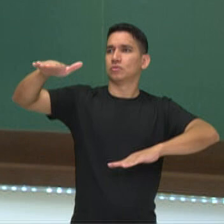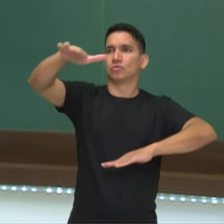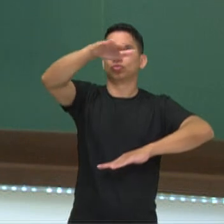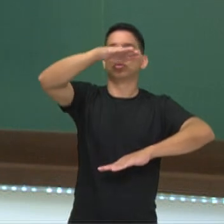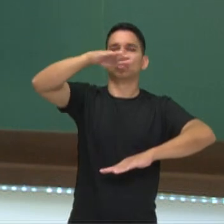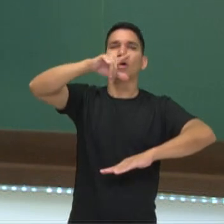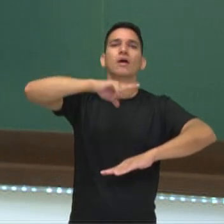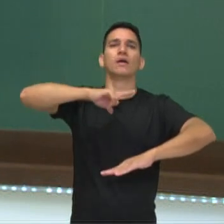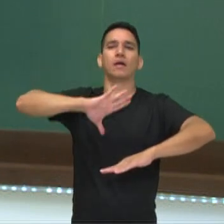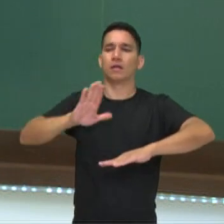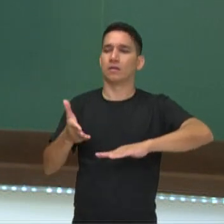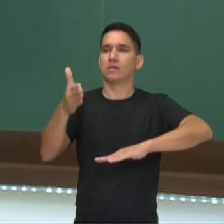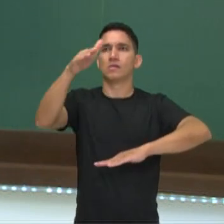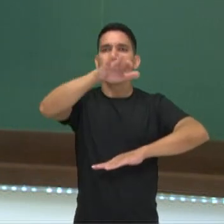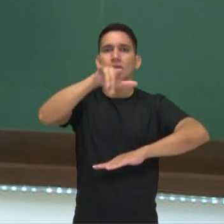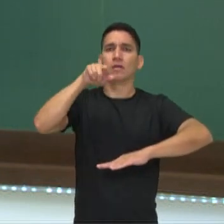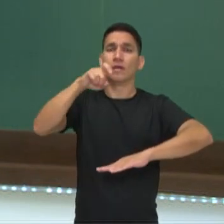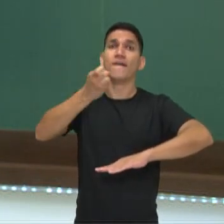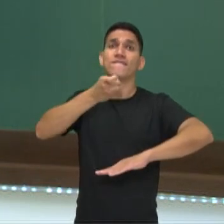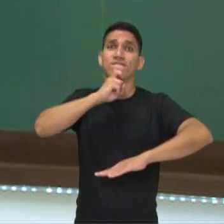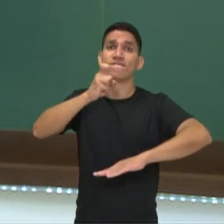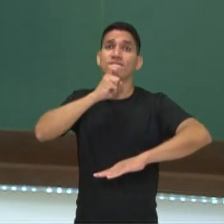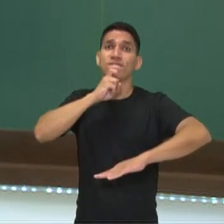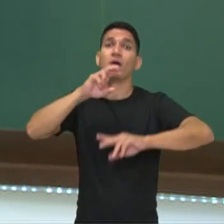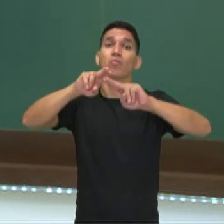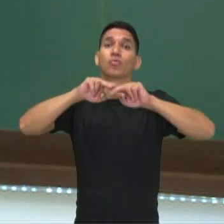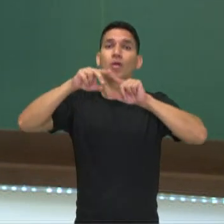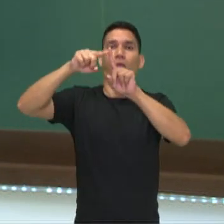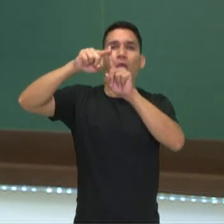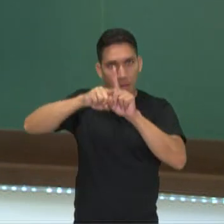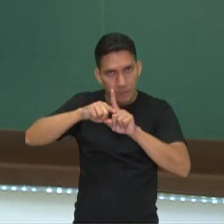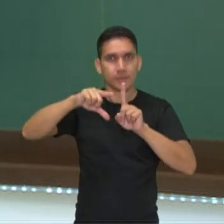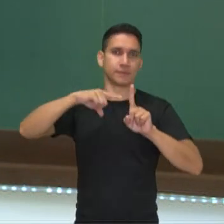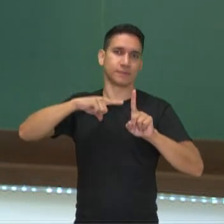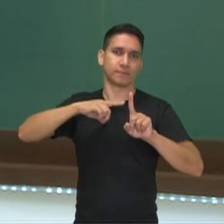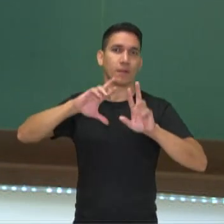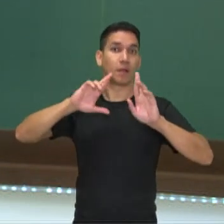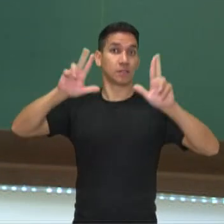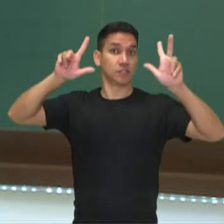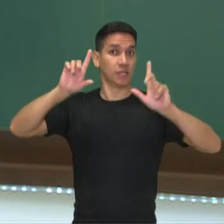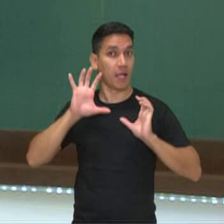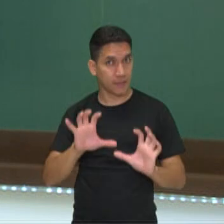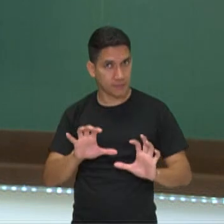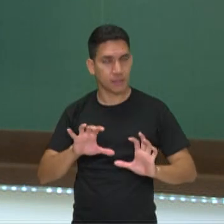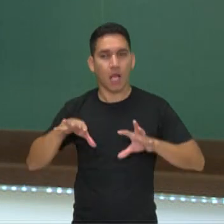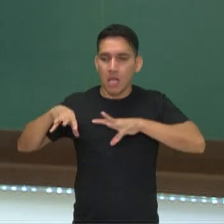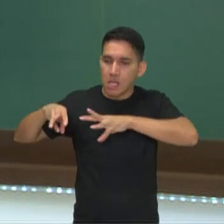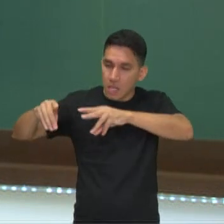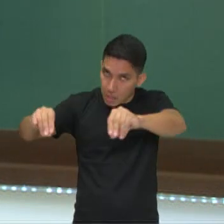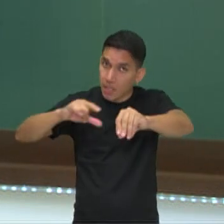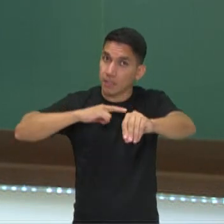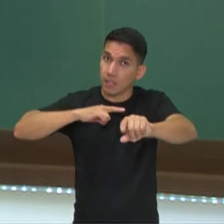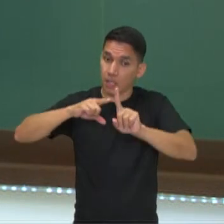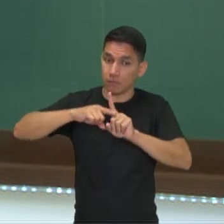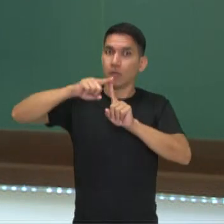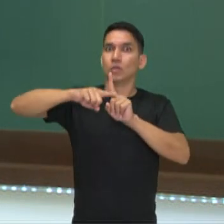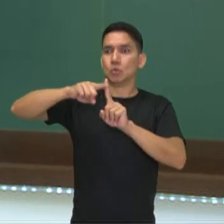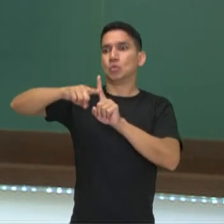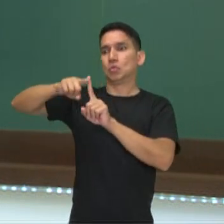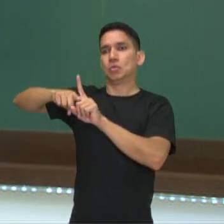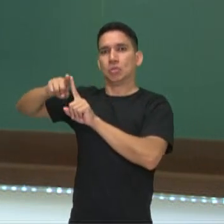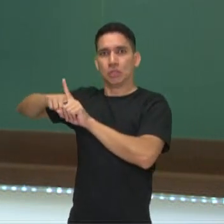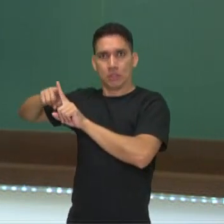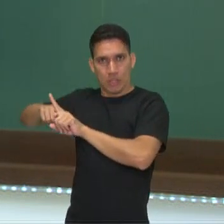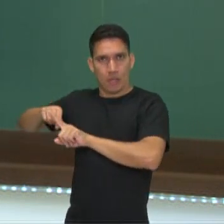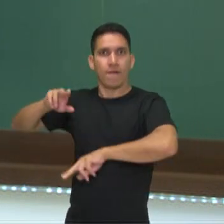altitude, vai deixar congelado, causando a queda de temperatura. Então essa é a diferença. O deserto tem amplitude térmica, tá? Que vai ter